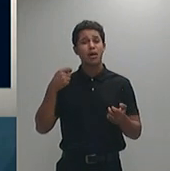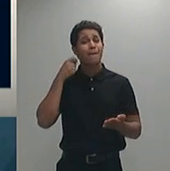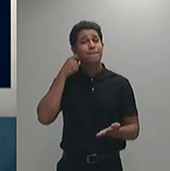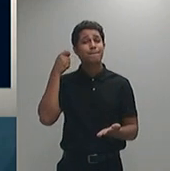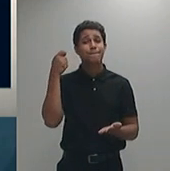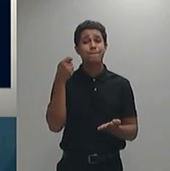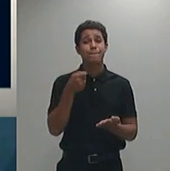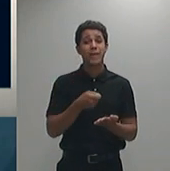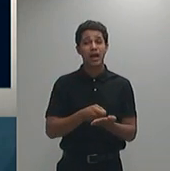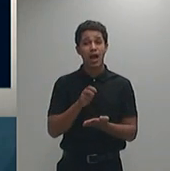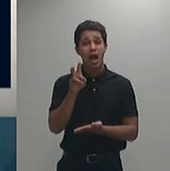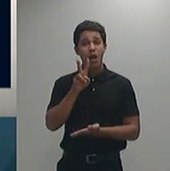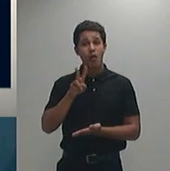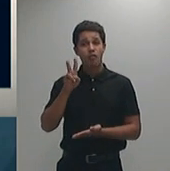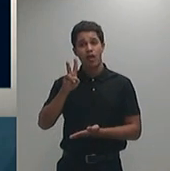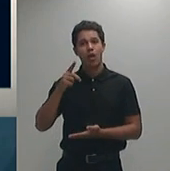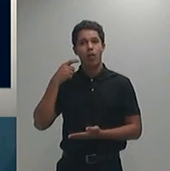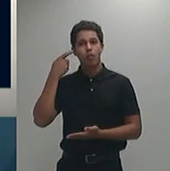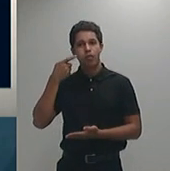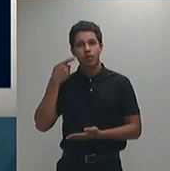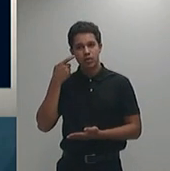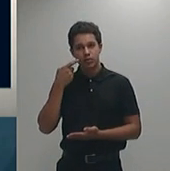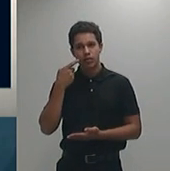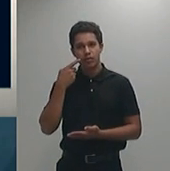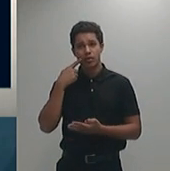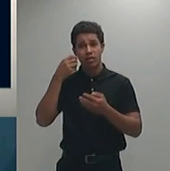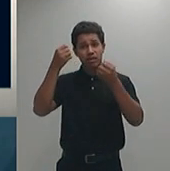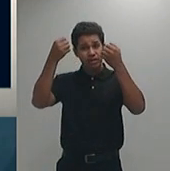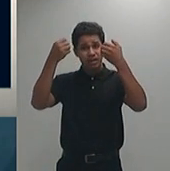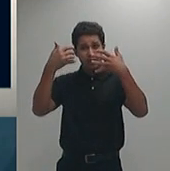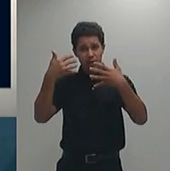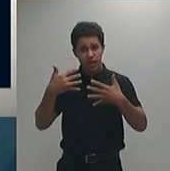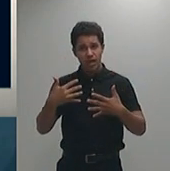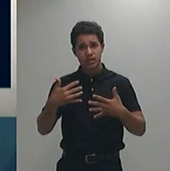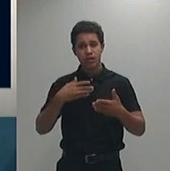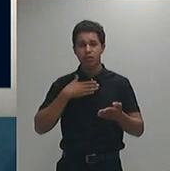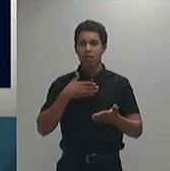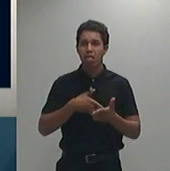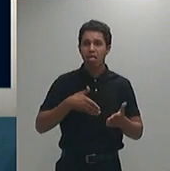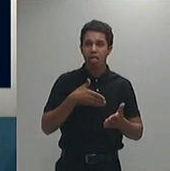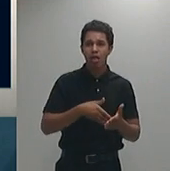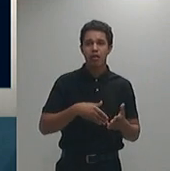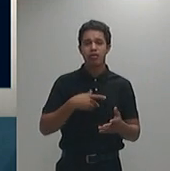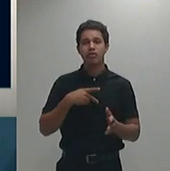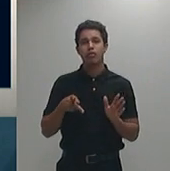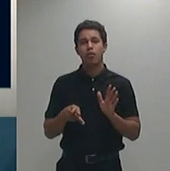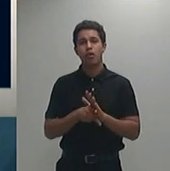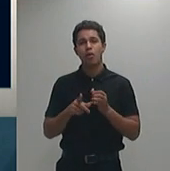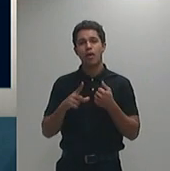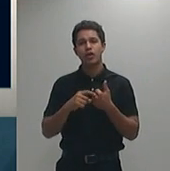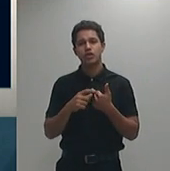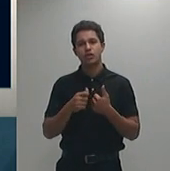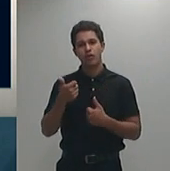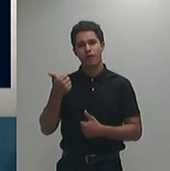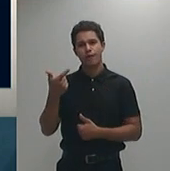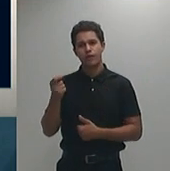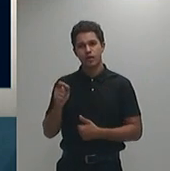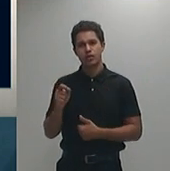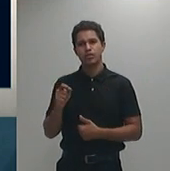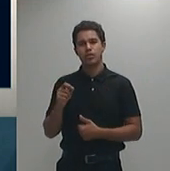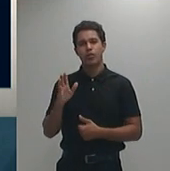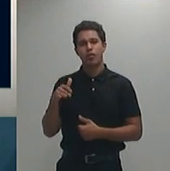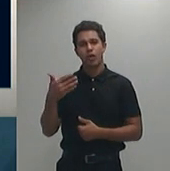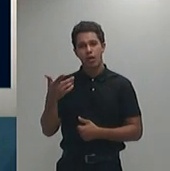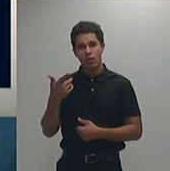ao fundamento de que teria havido violação ao artigo 20 paragrafo 4º na medida em que os honorários